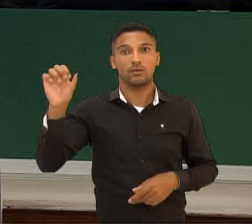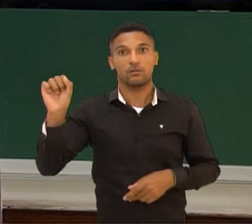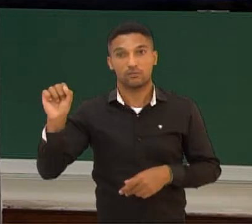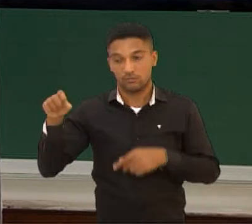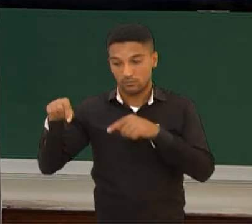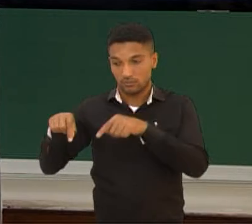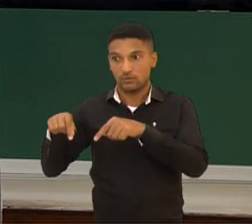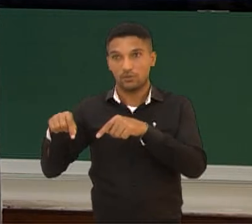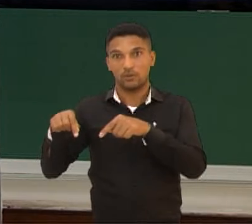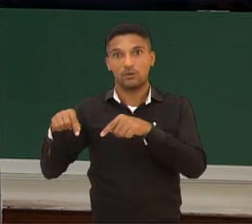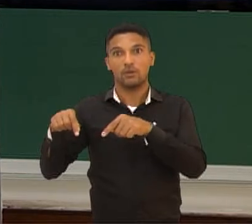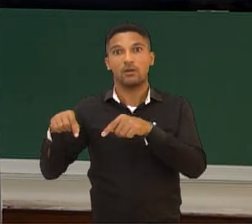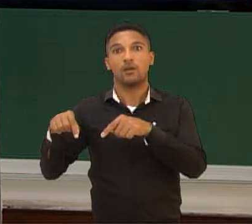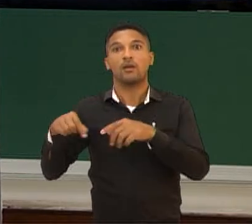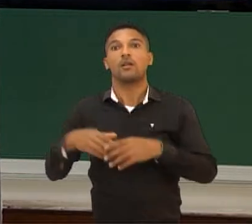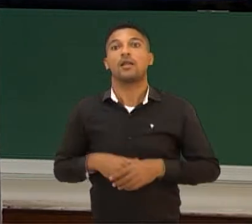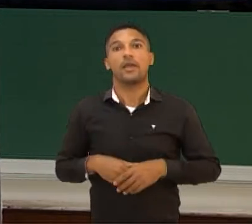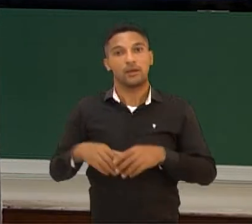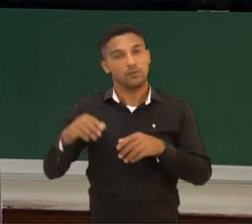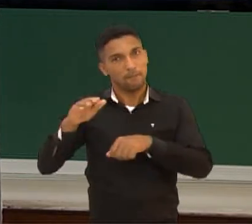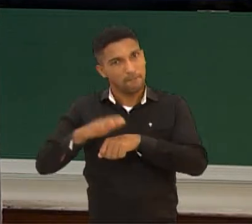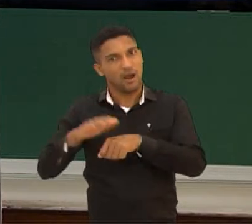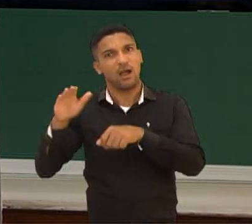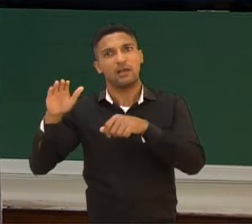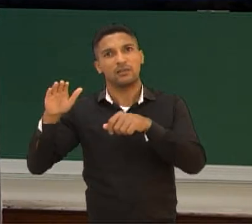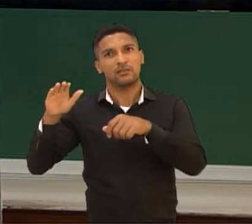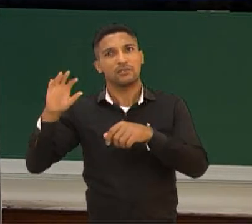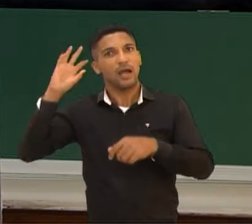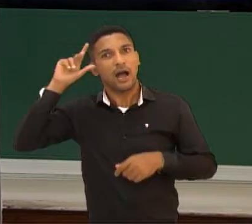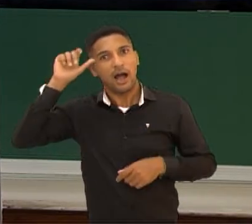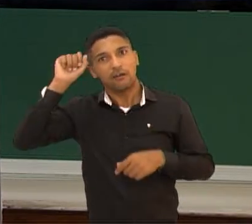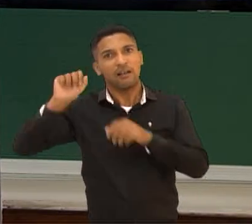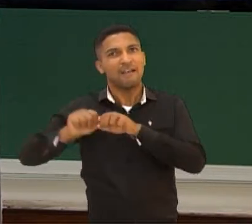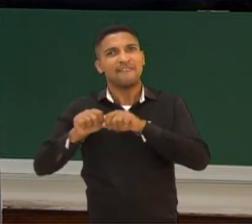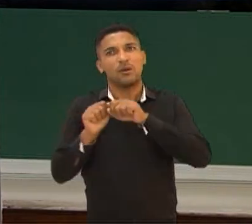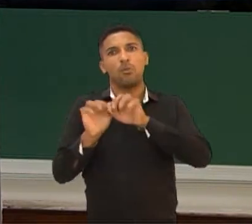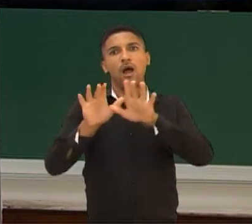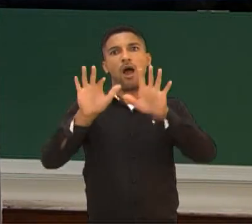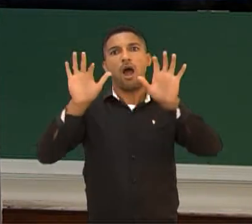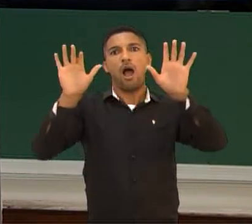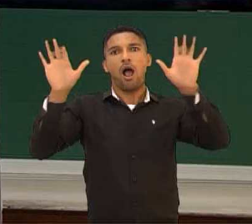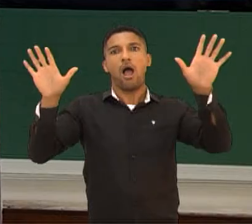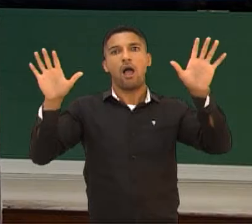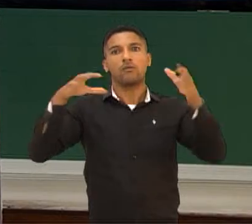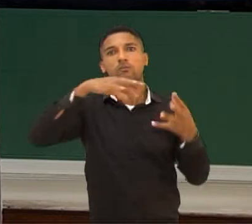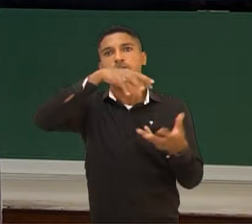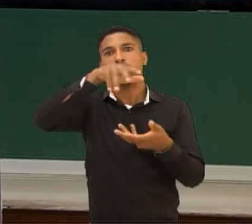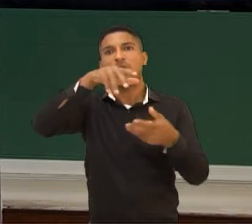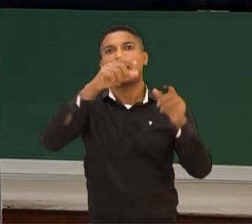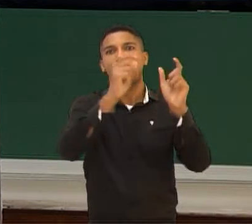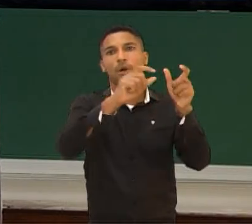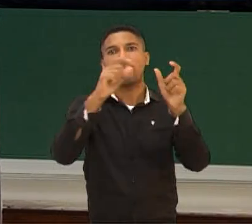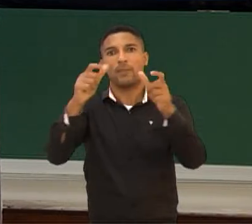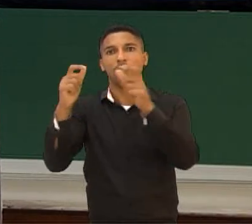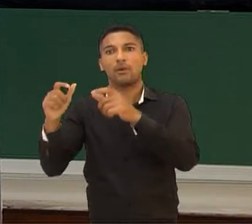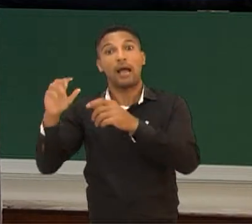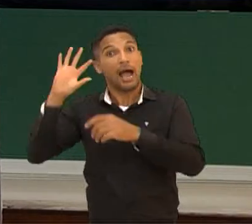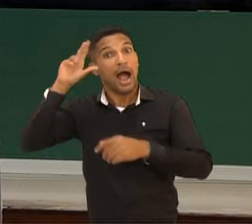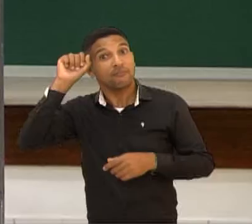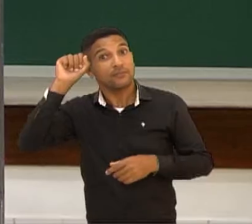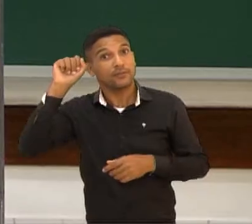de um povo africano, né, dentro ali da África subsaariana. Eles vão se expandir por vários territórios e no meio